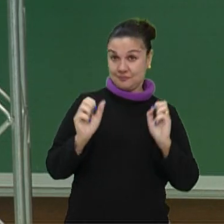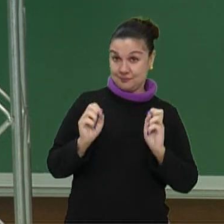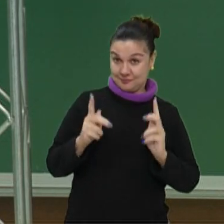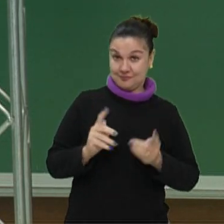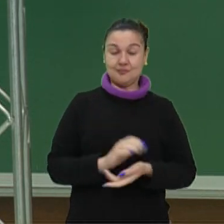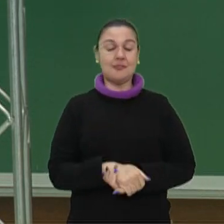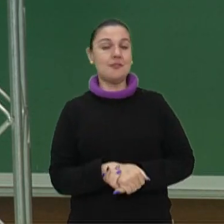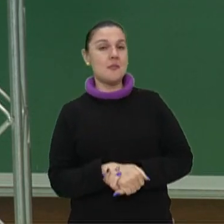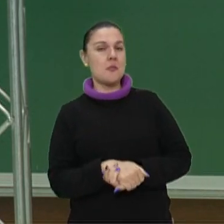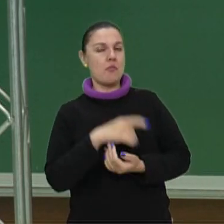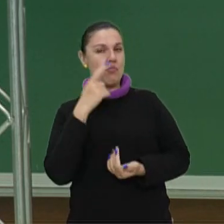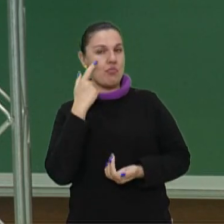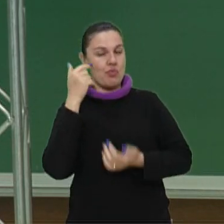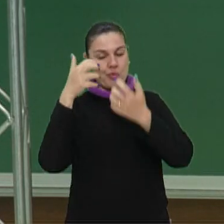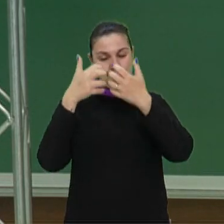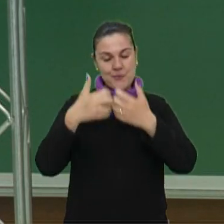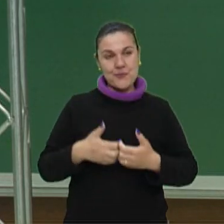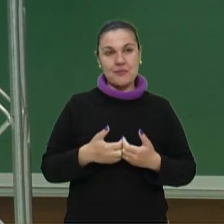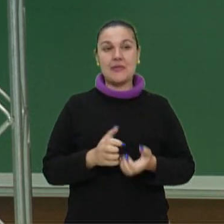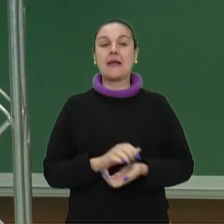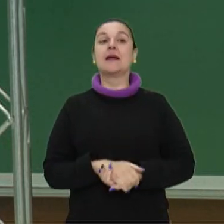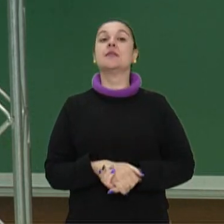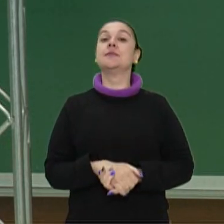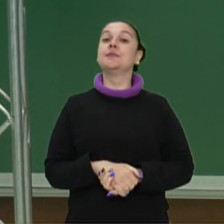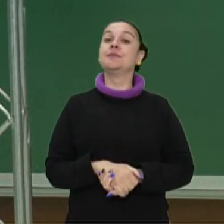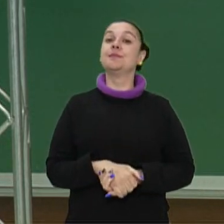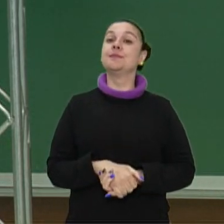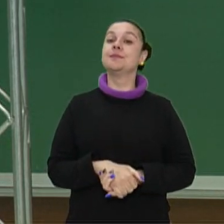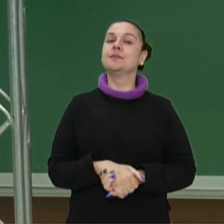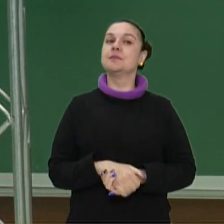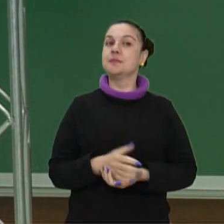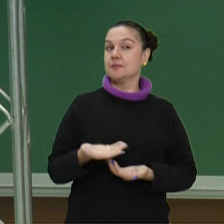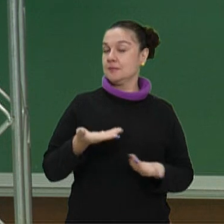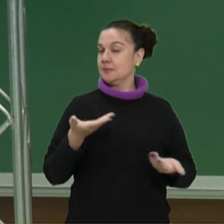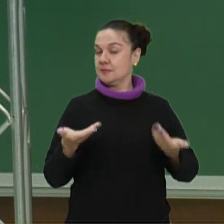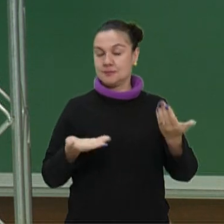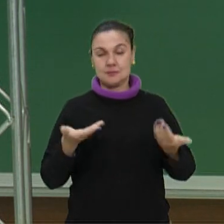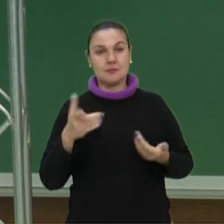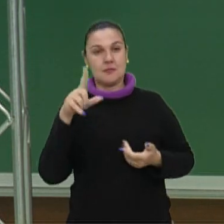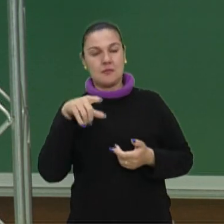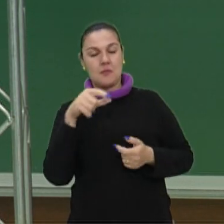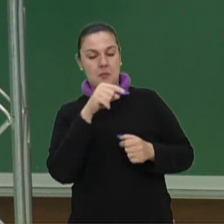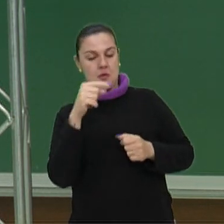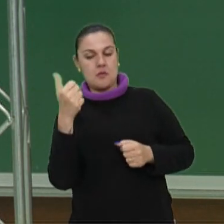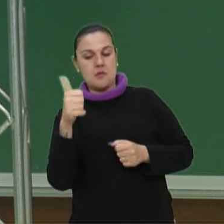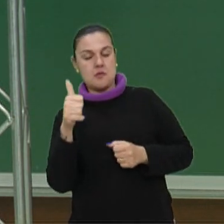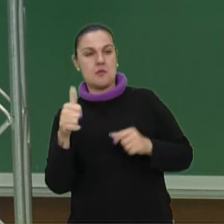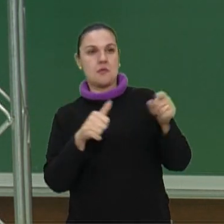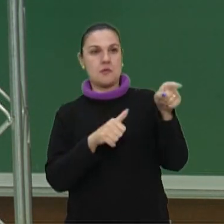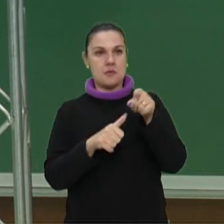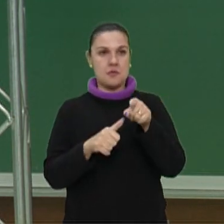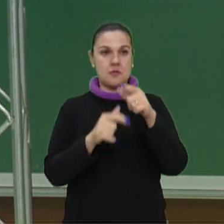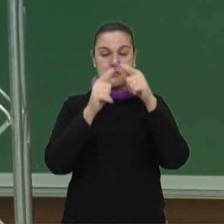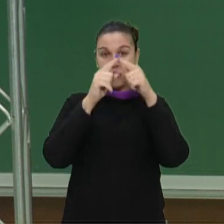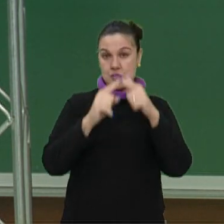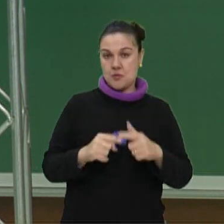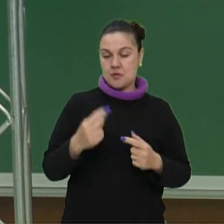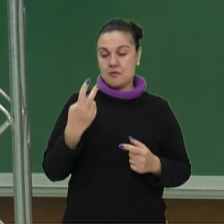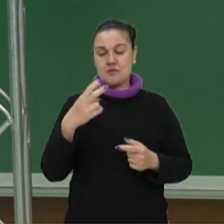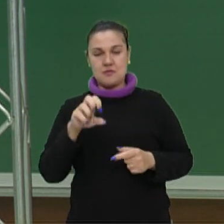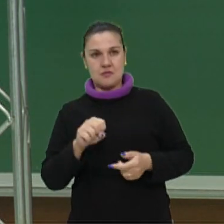ok? Então pense em dois números negativos, em que somando os dois dá menos 11 e o produto deles 28.